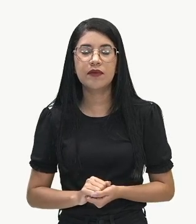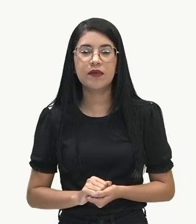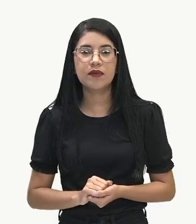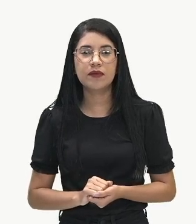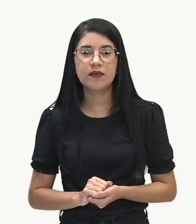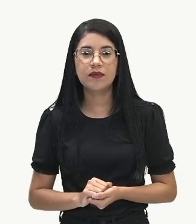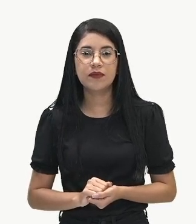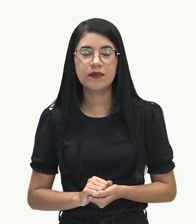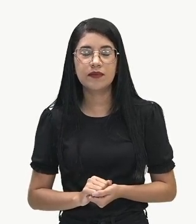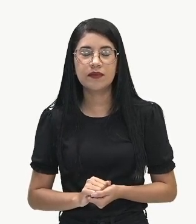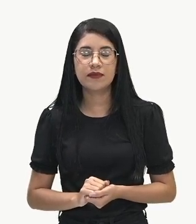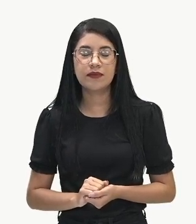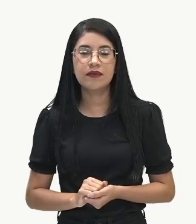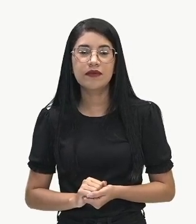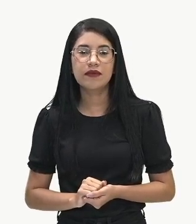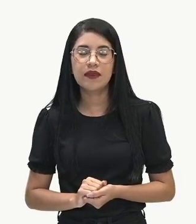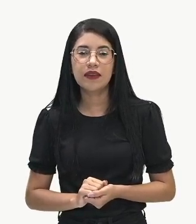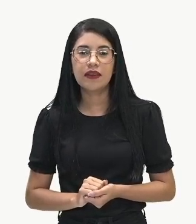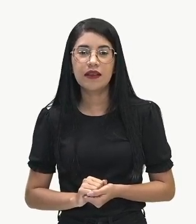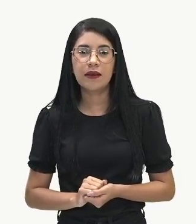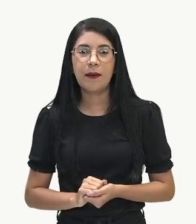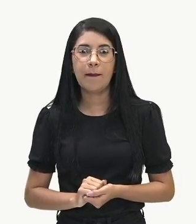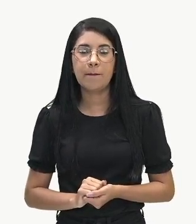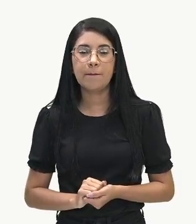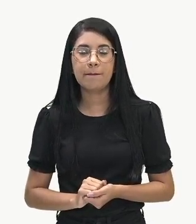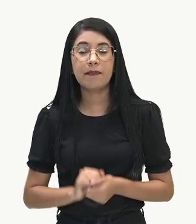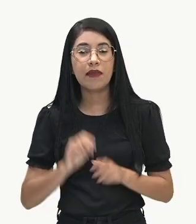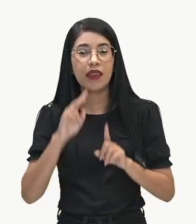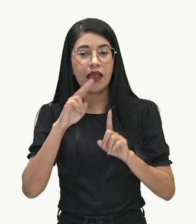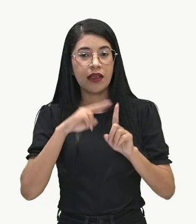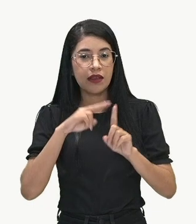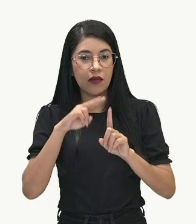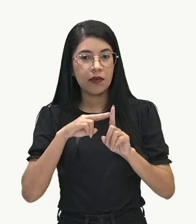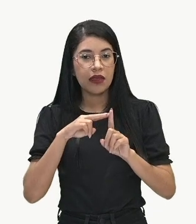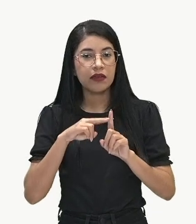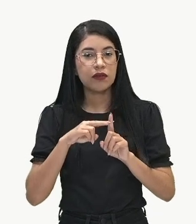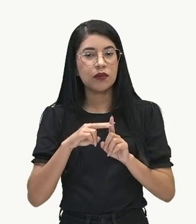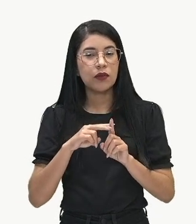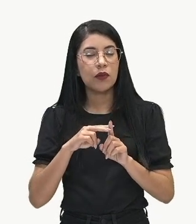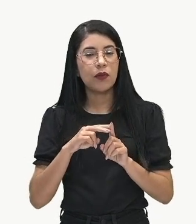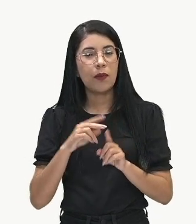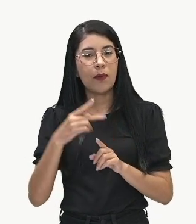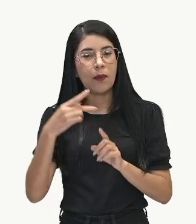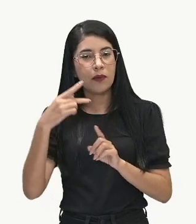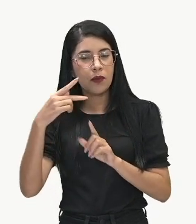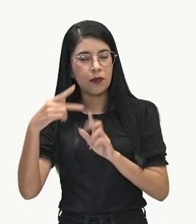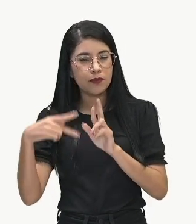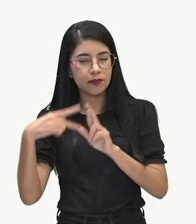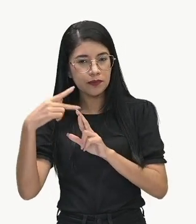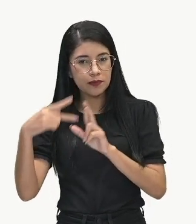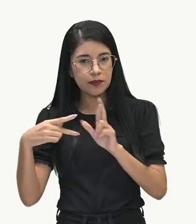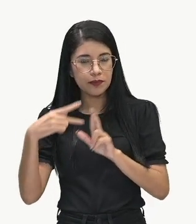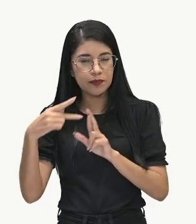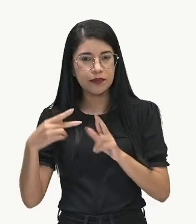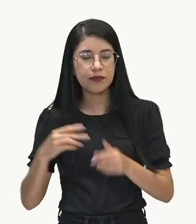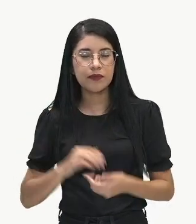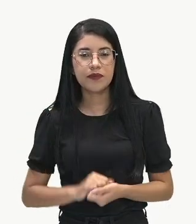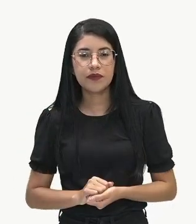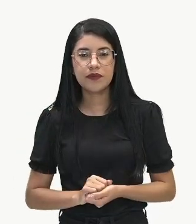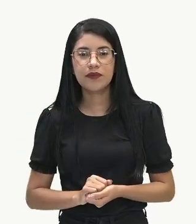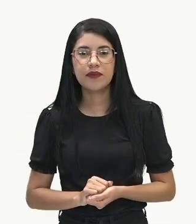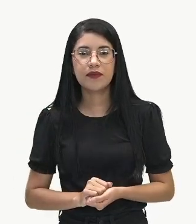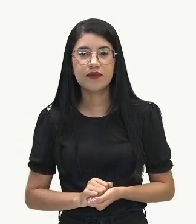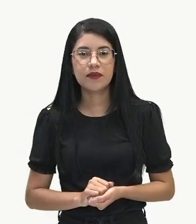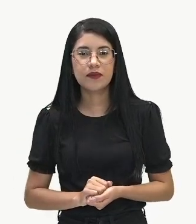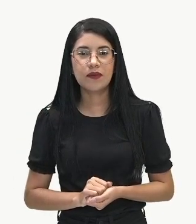no segundo passo, a gente vai ter a entalpia do produto. Então, se a gente olhar a entalpia